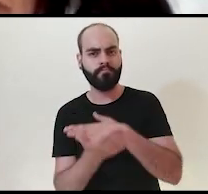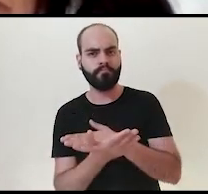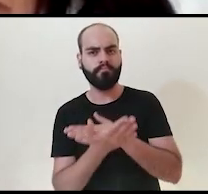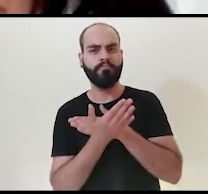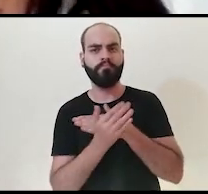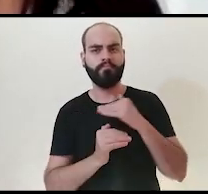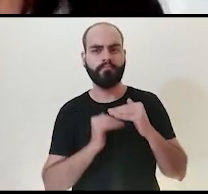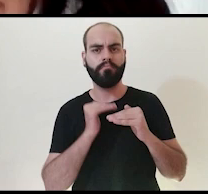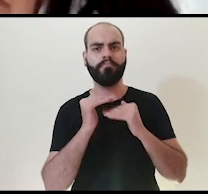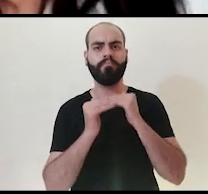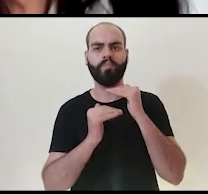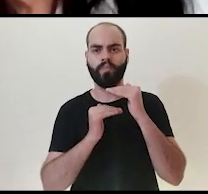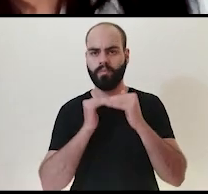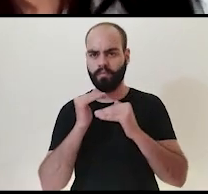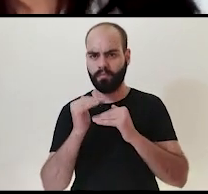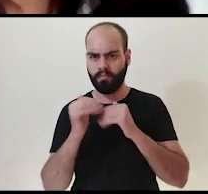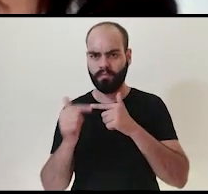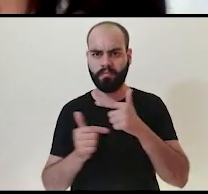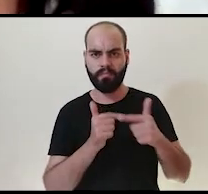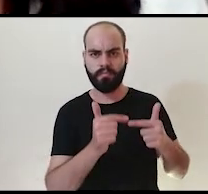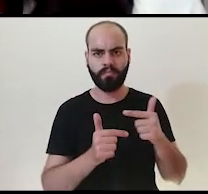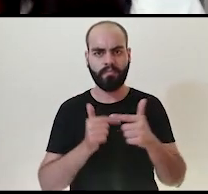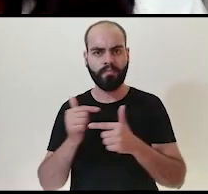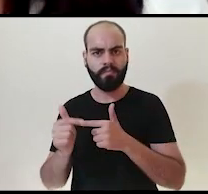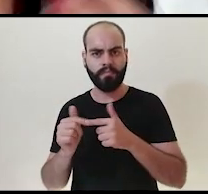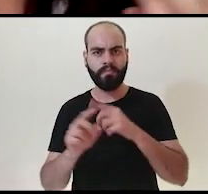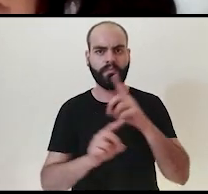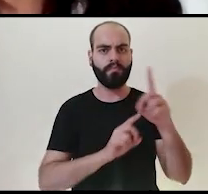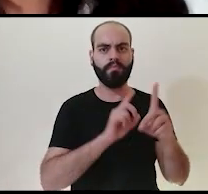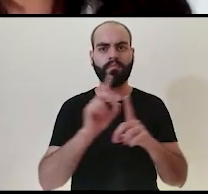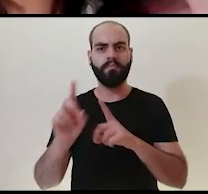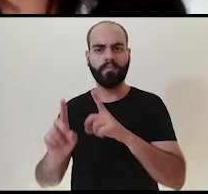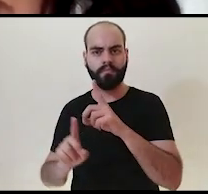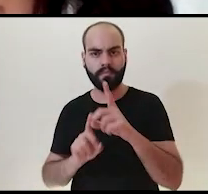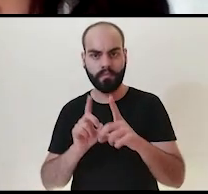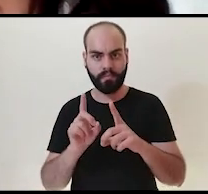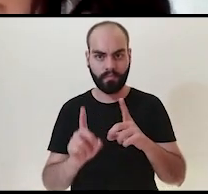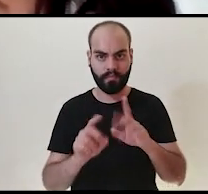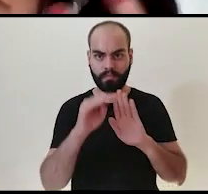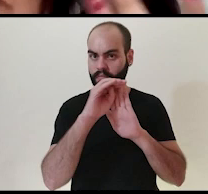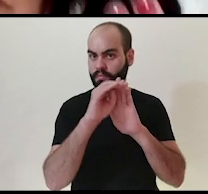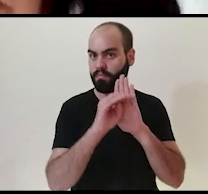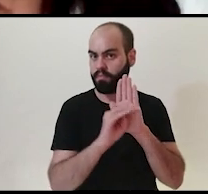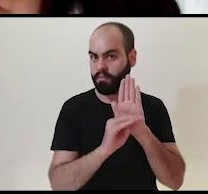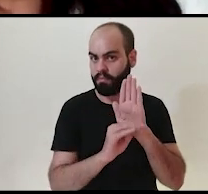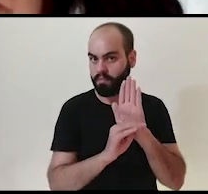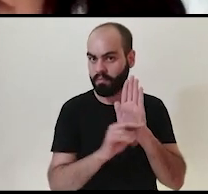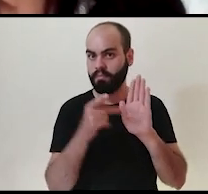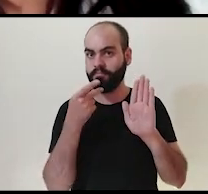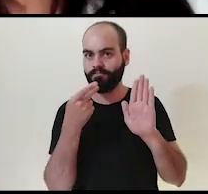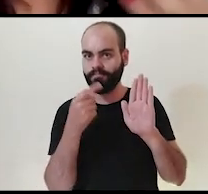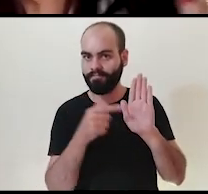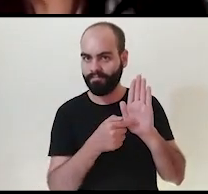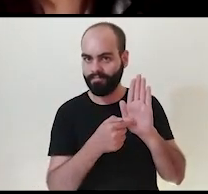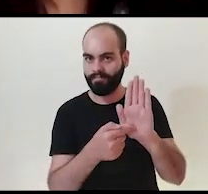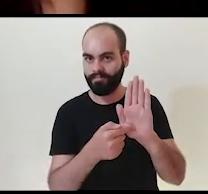favorável para aplicar no nosso trabalho, no nosso dia a dia. Esse repertório que a Aline está falando é extremamente importante. E